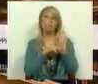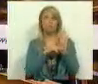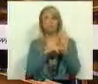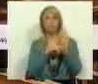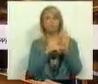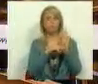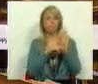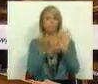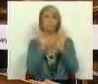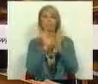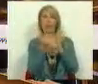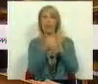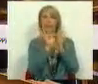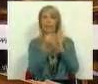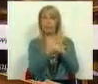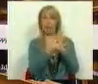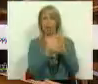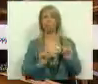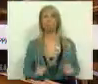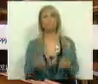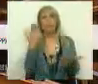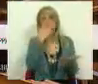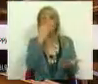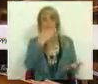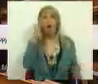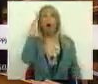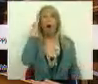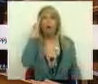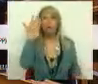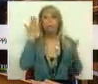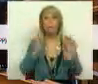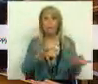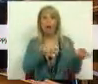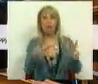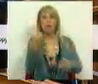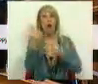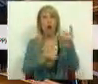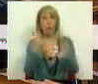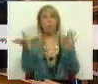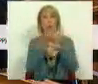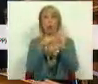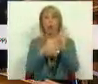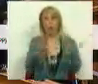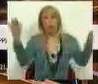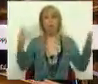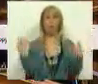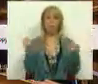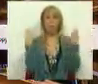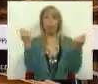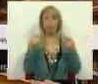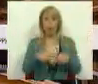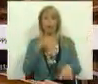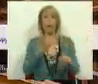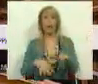as normas da etiquetagem. E se acham que deve haver alguma alteração do ponto de vista legislativo, então promovam, nesta